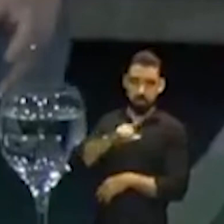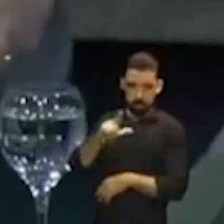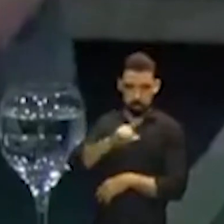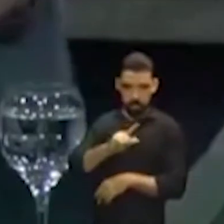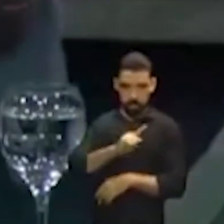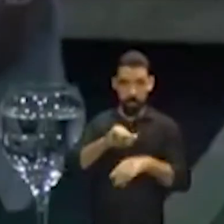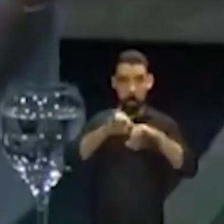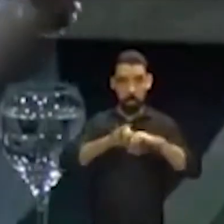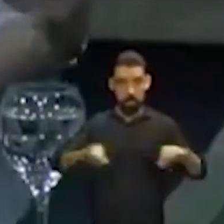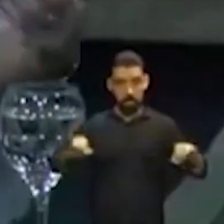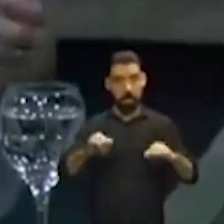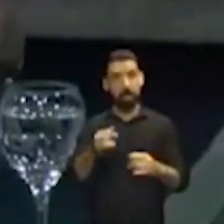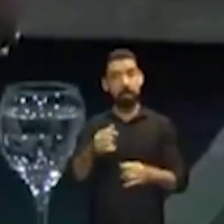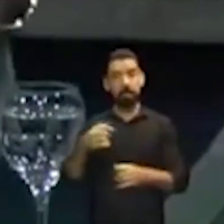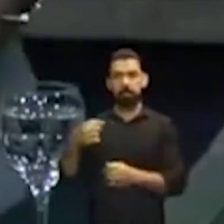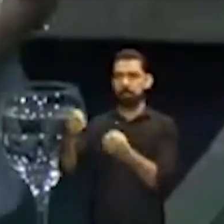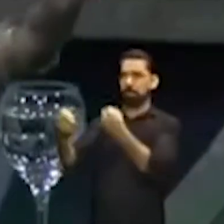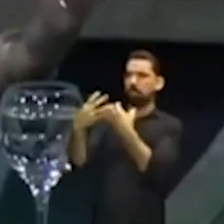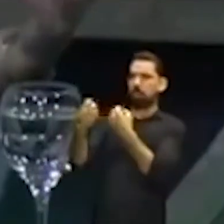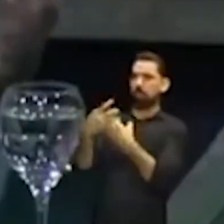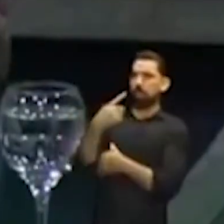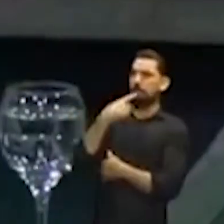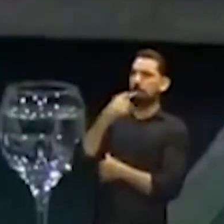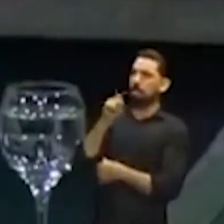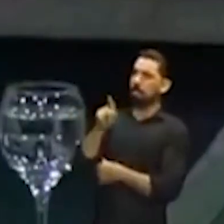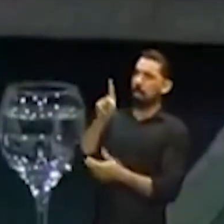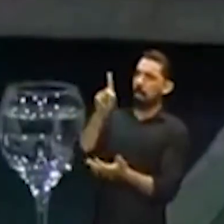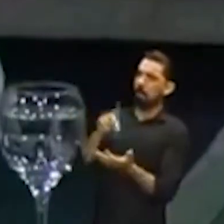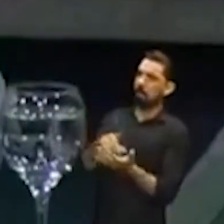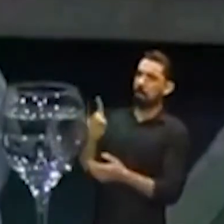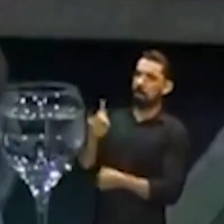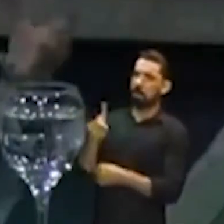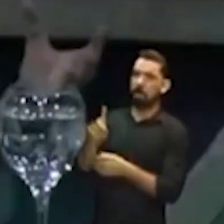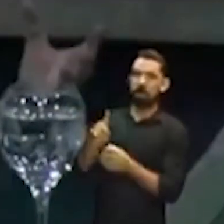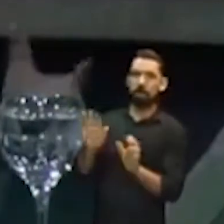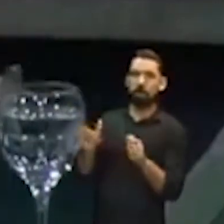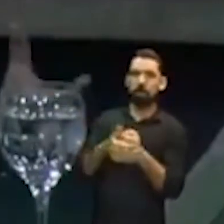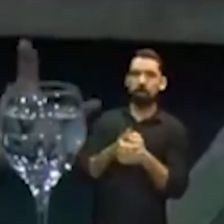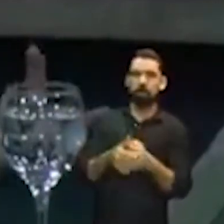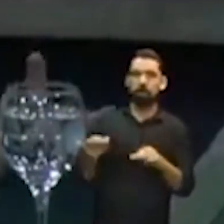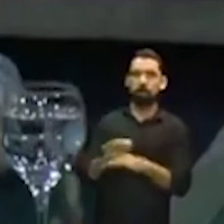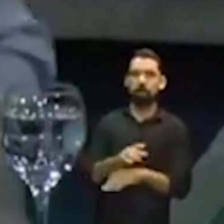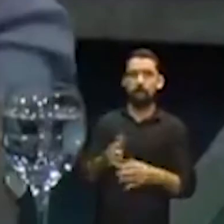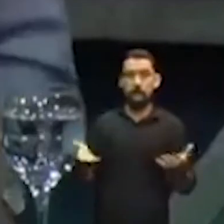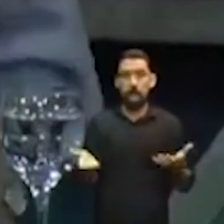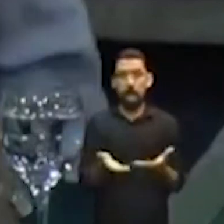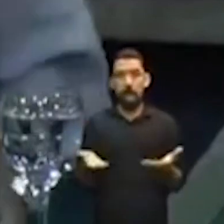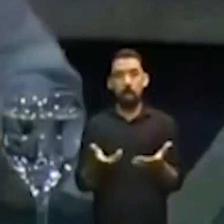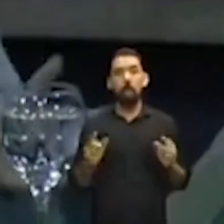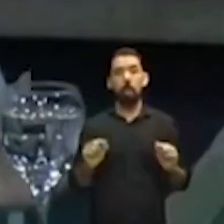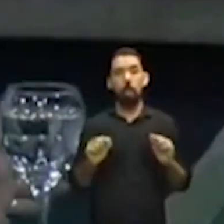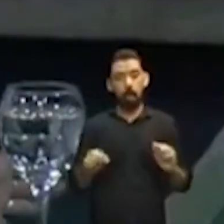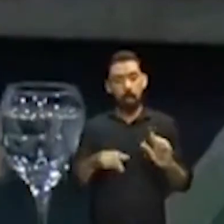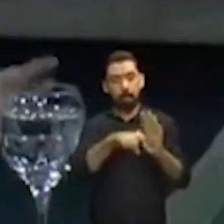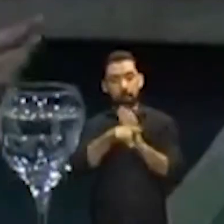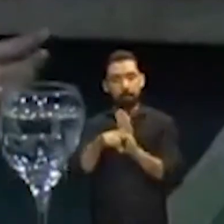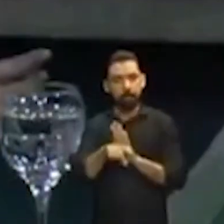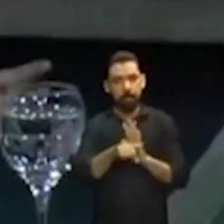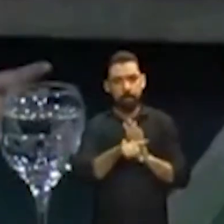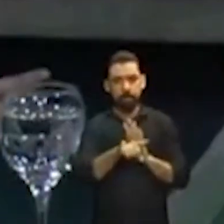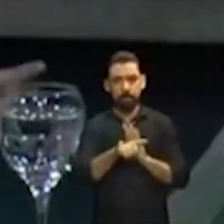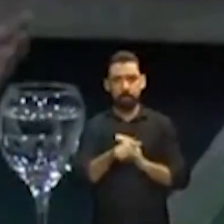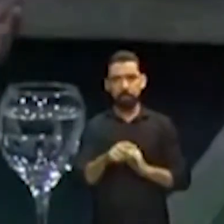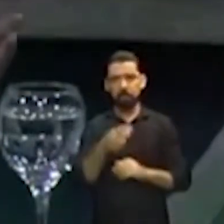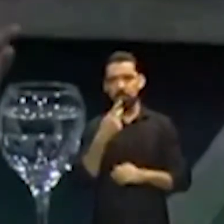A imprensa passava para nós verdades como fossem verdades absolutas. Aí você vê pesquisa eleitoral,